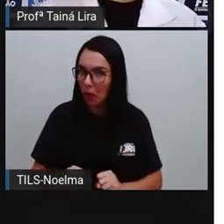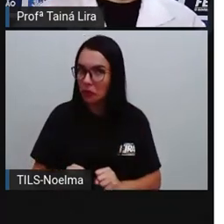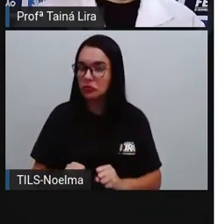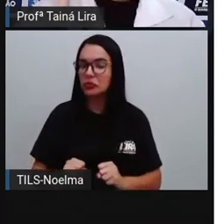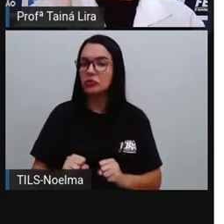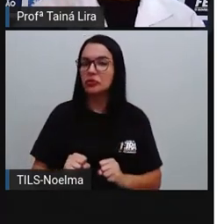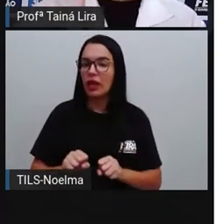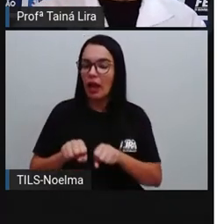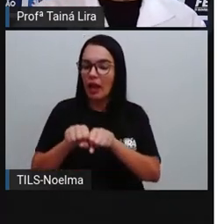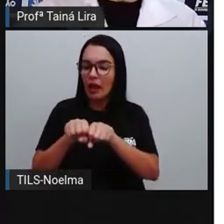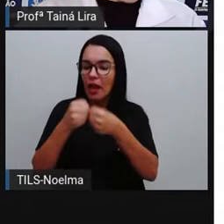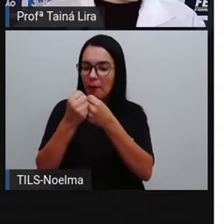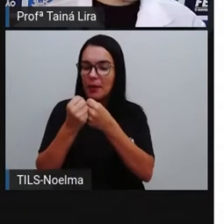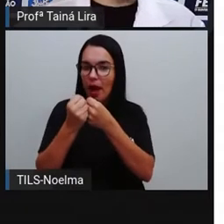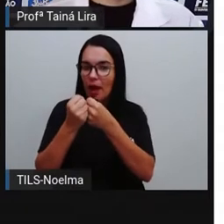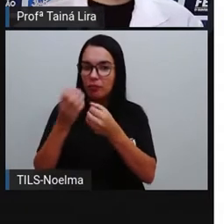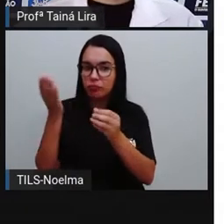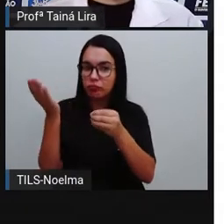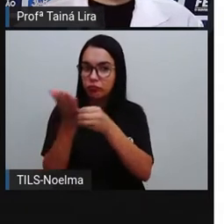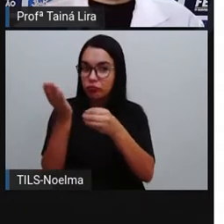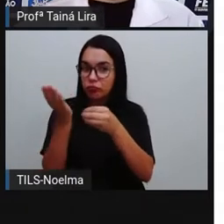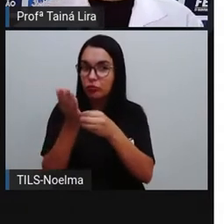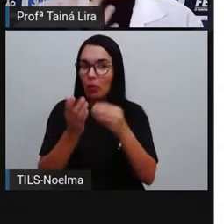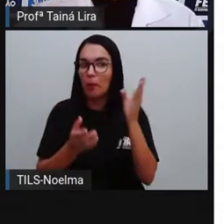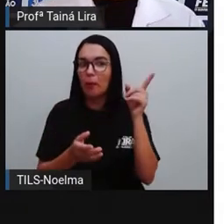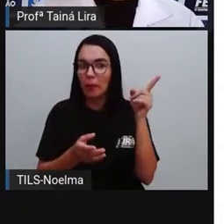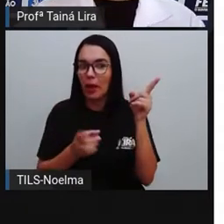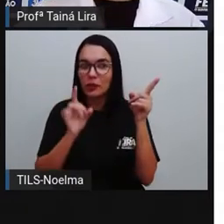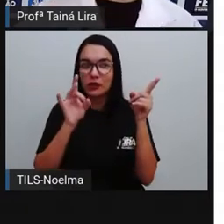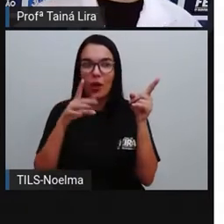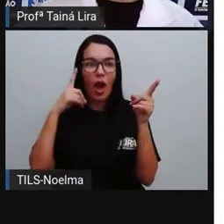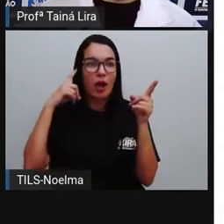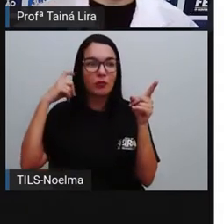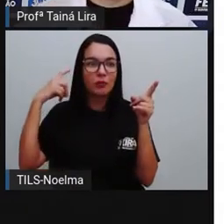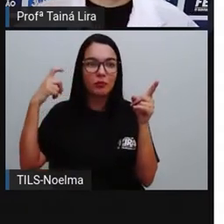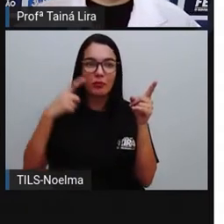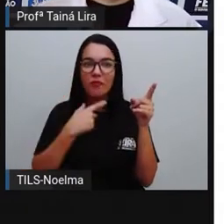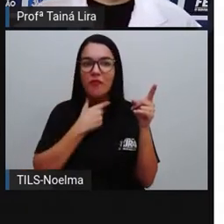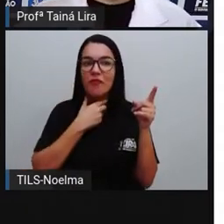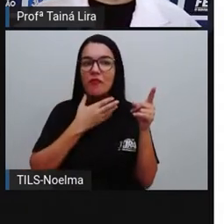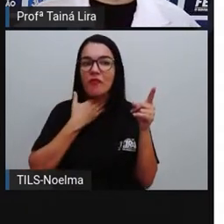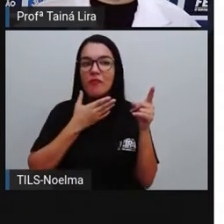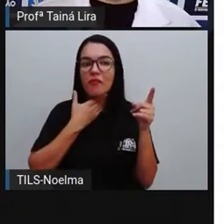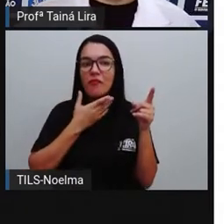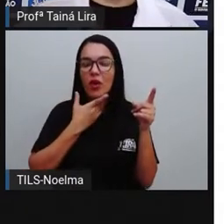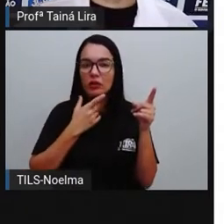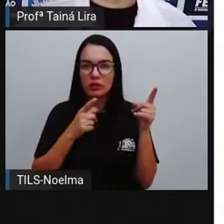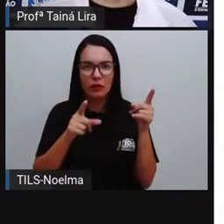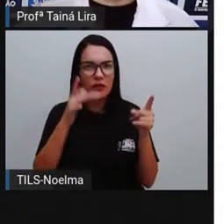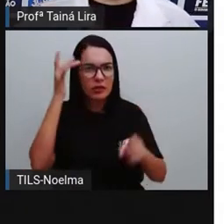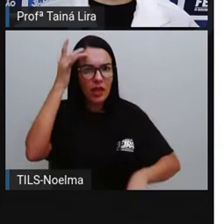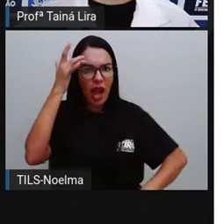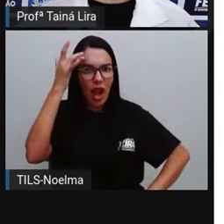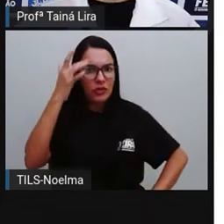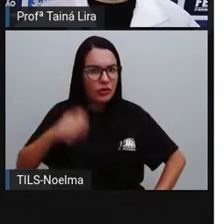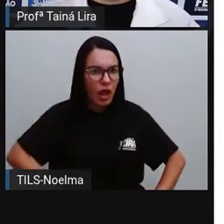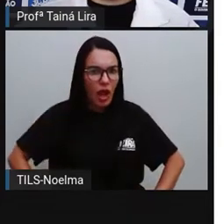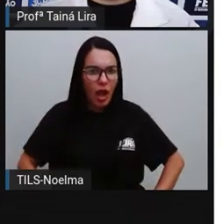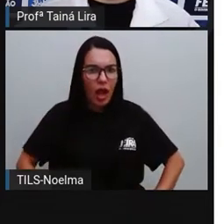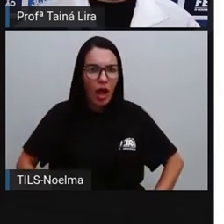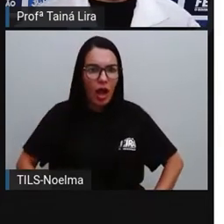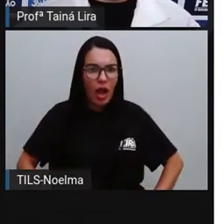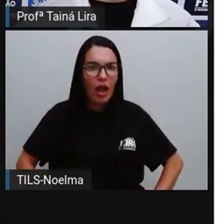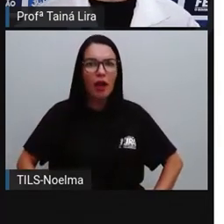quebrar essa taça Consul é dele o que é que vocês acham